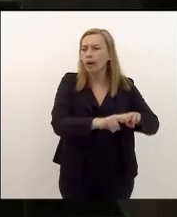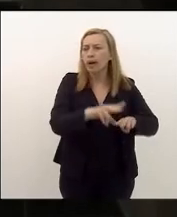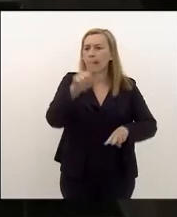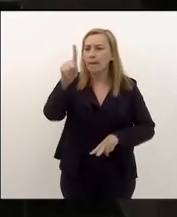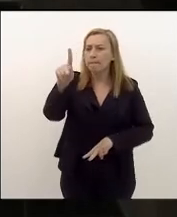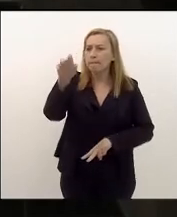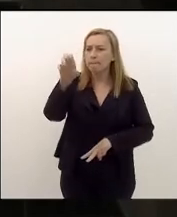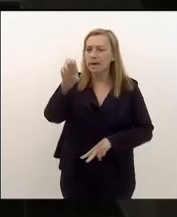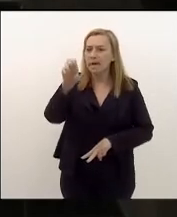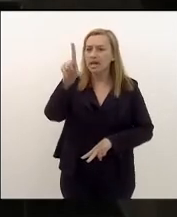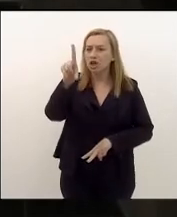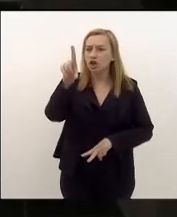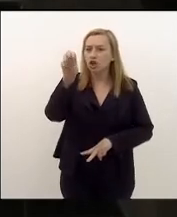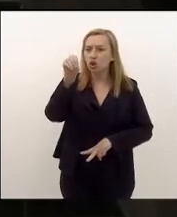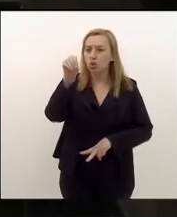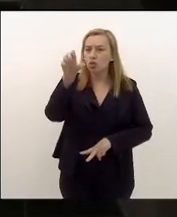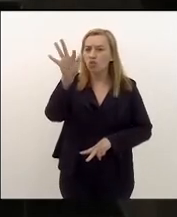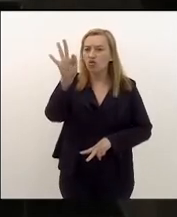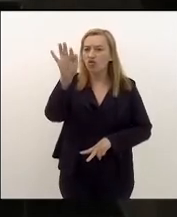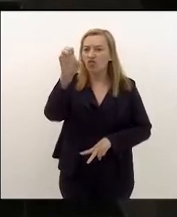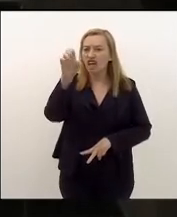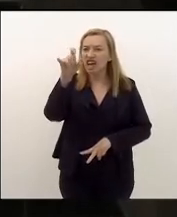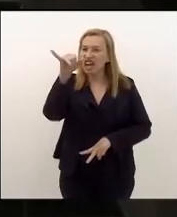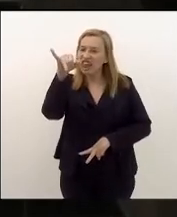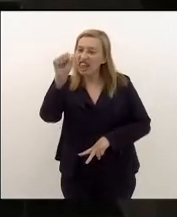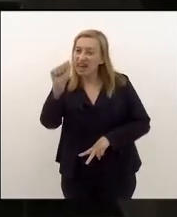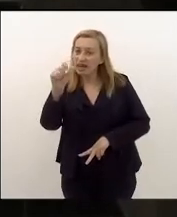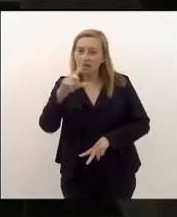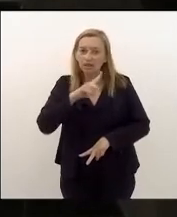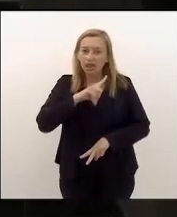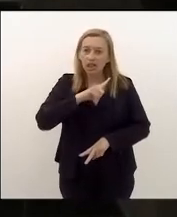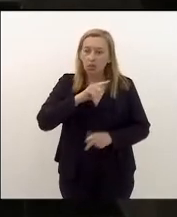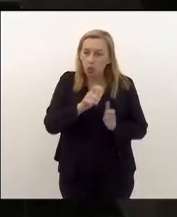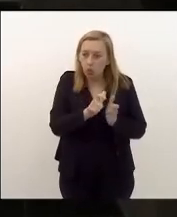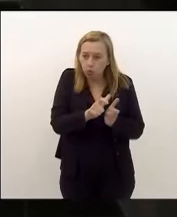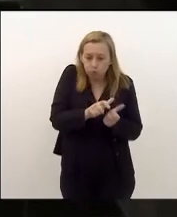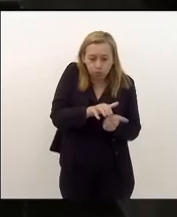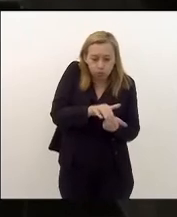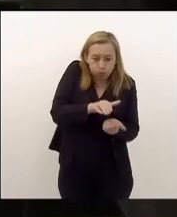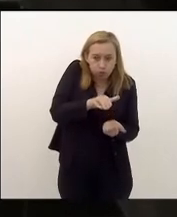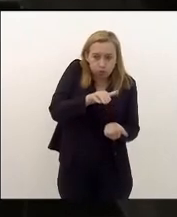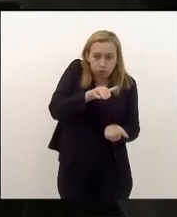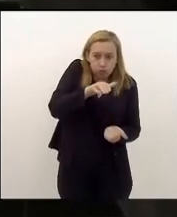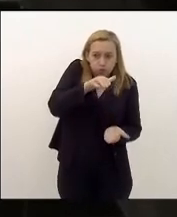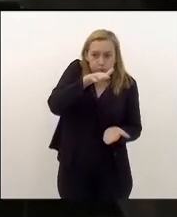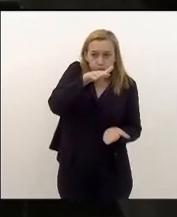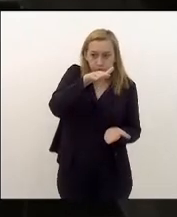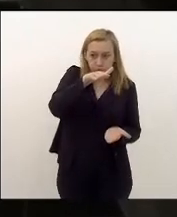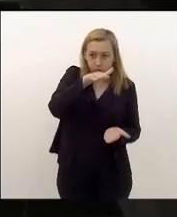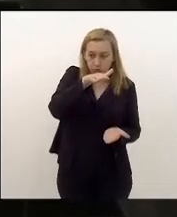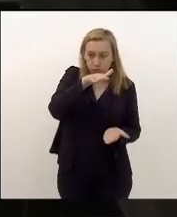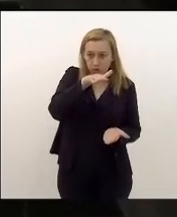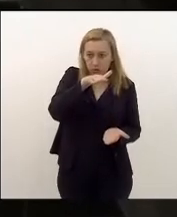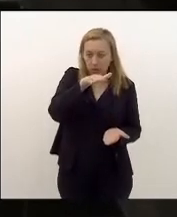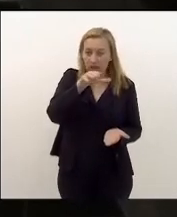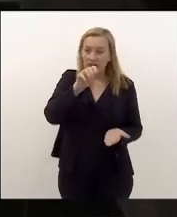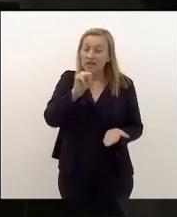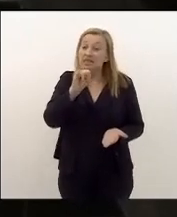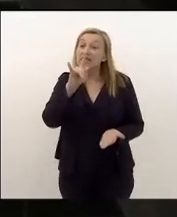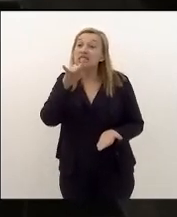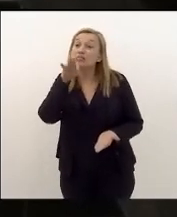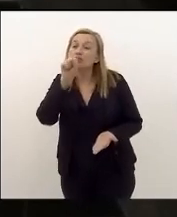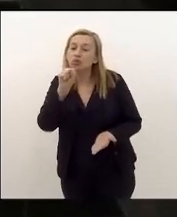pedofilia tem uma coleção imensa de símbolos